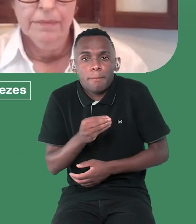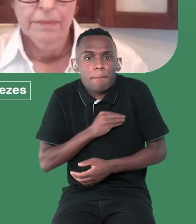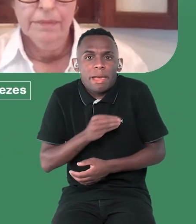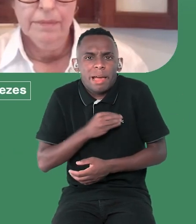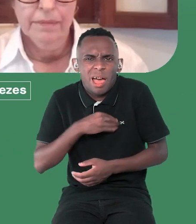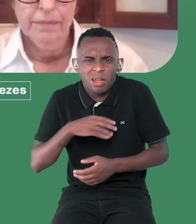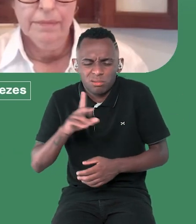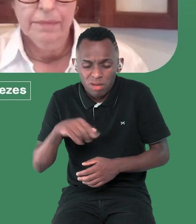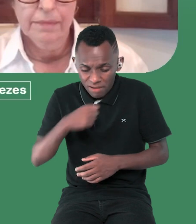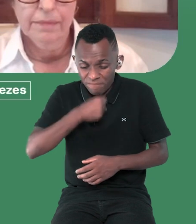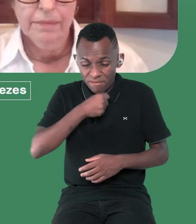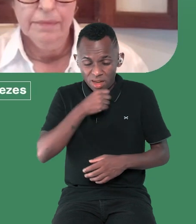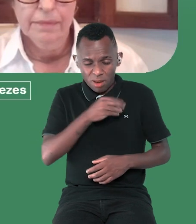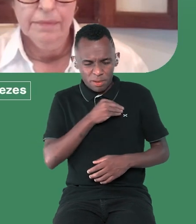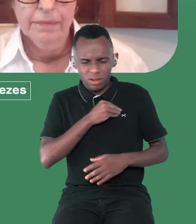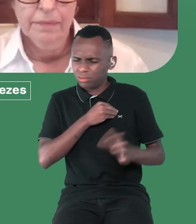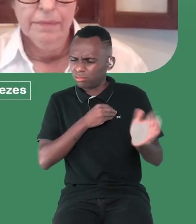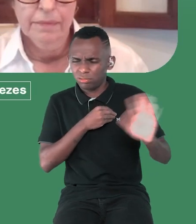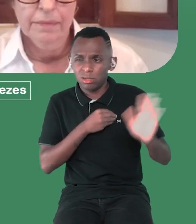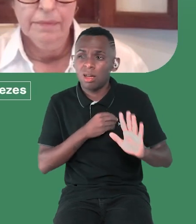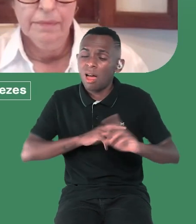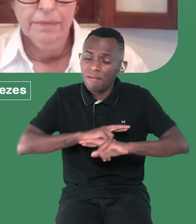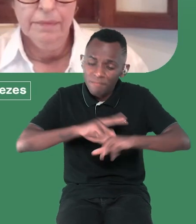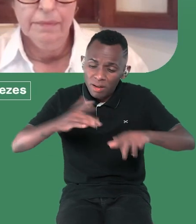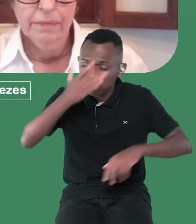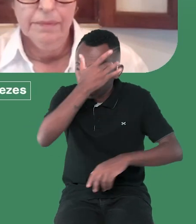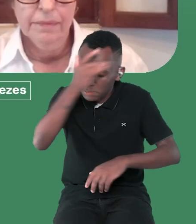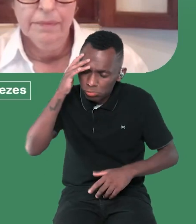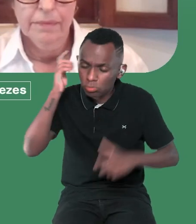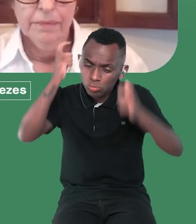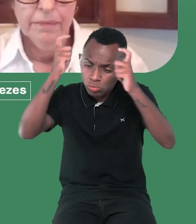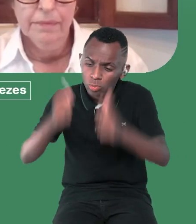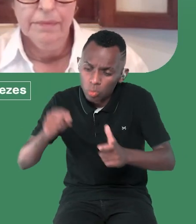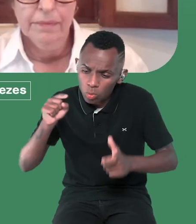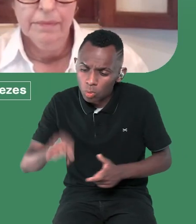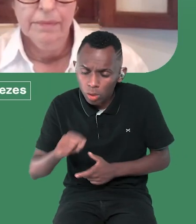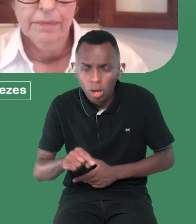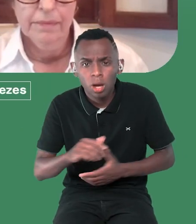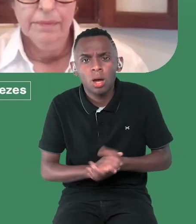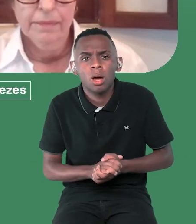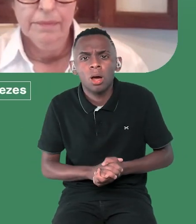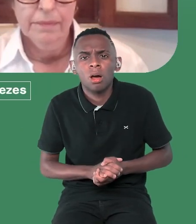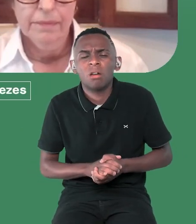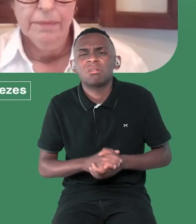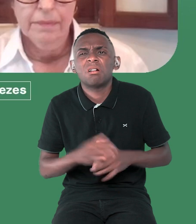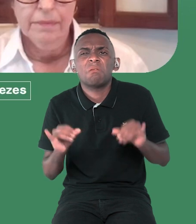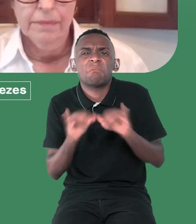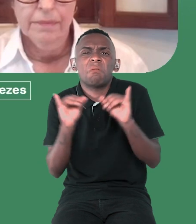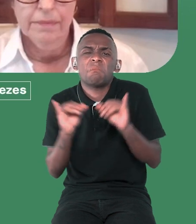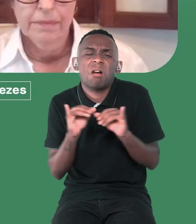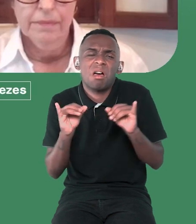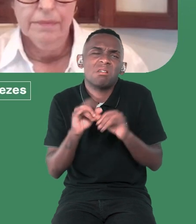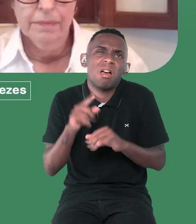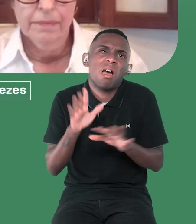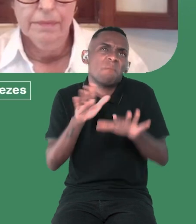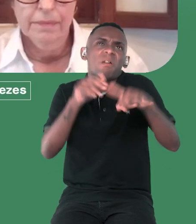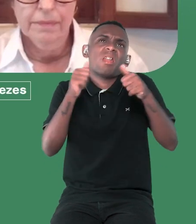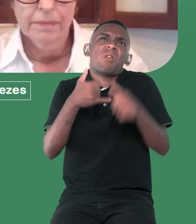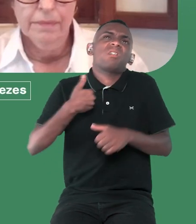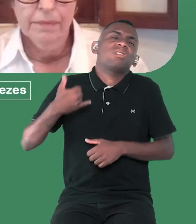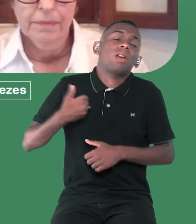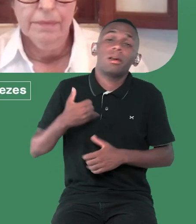Então, muitas pessoas têm defendido esse lugar sem ficar nessa bobageira aí de melhor